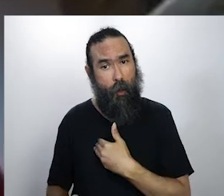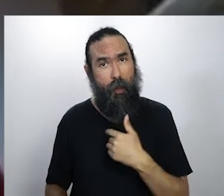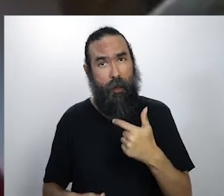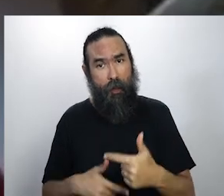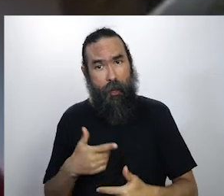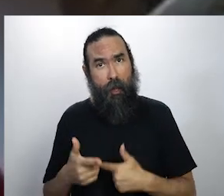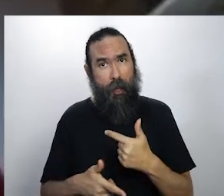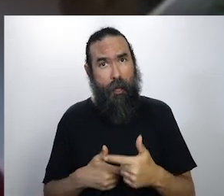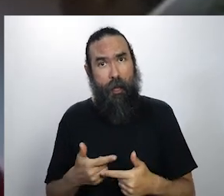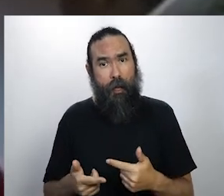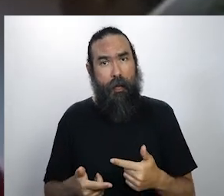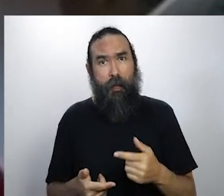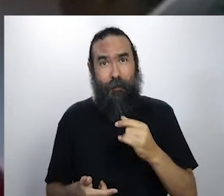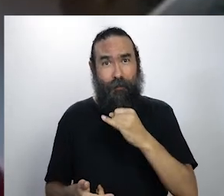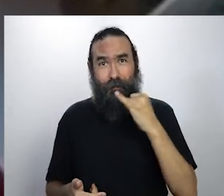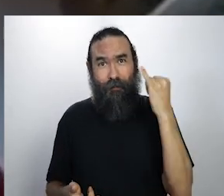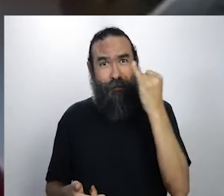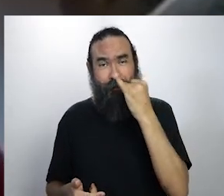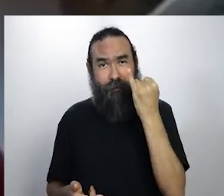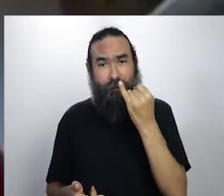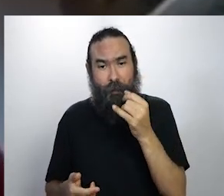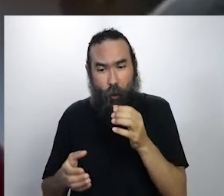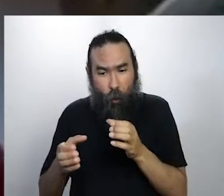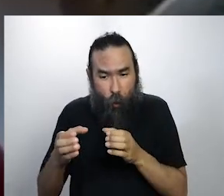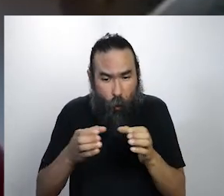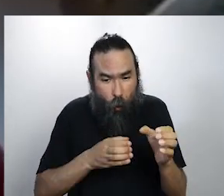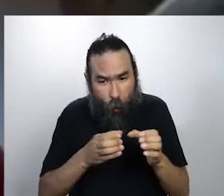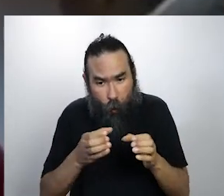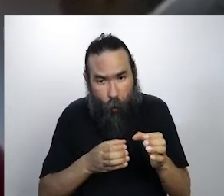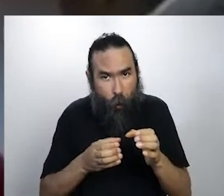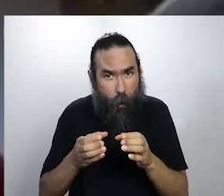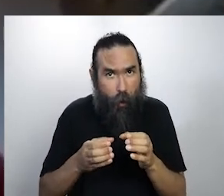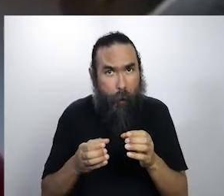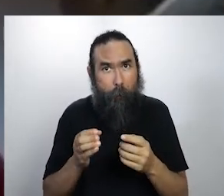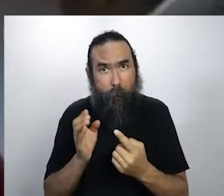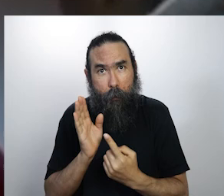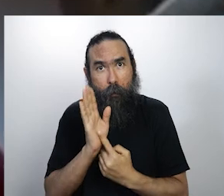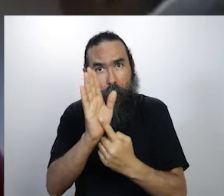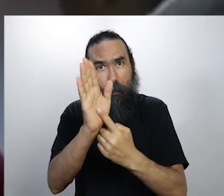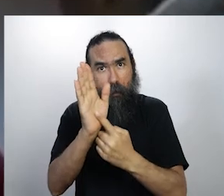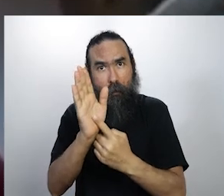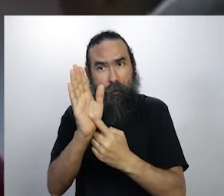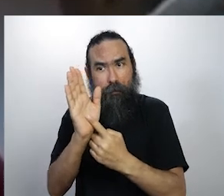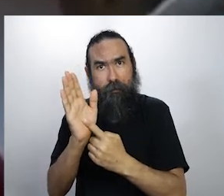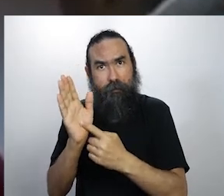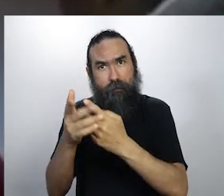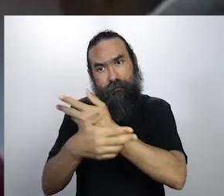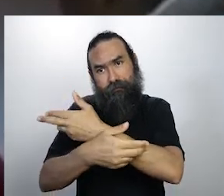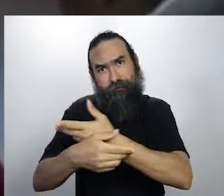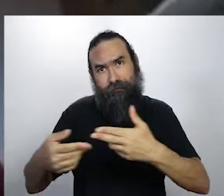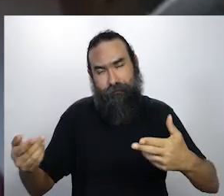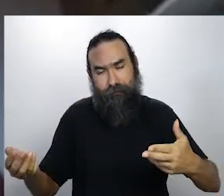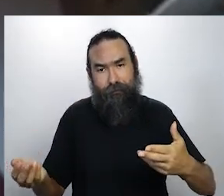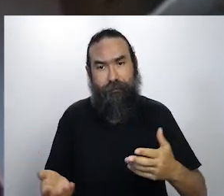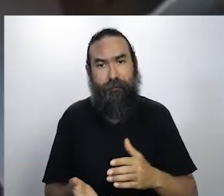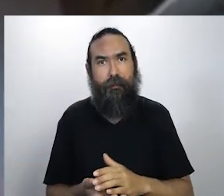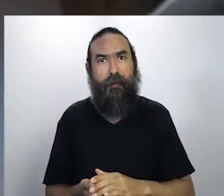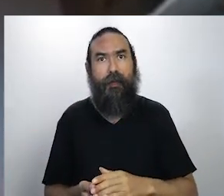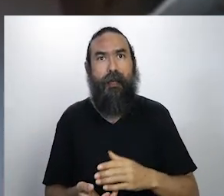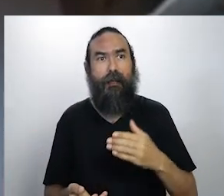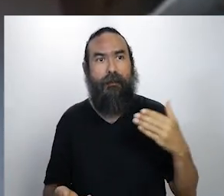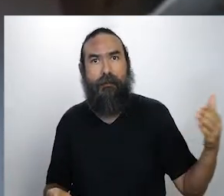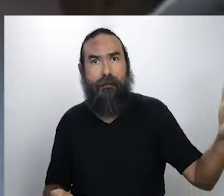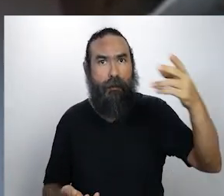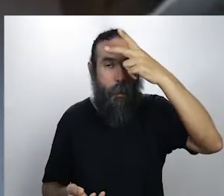do nosso trabalho nesse programa de exposições, ele vem sendo coordenado por uma colega, a professora Vânia Carneiro de Carvalho, os curadores, docentes